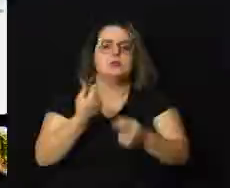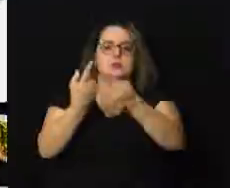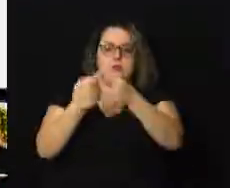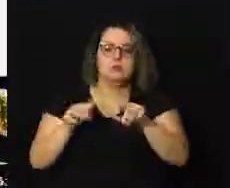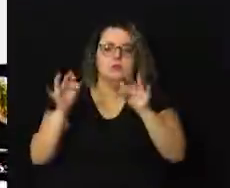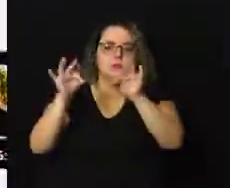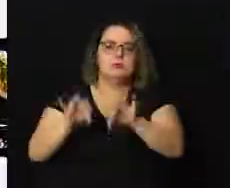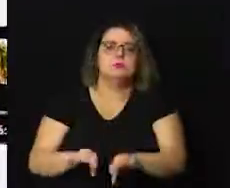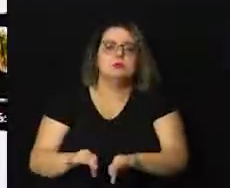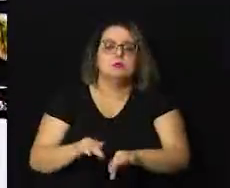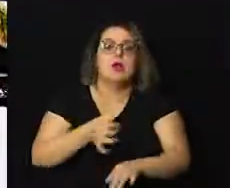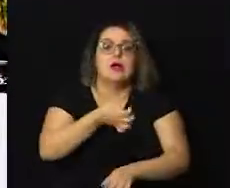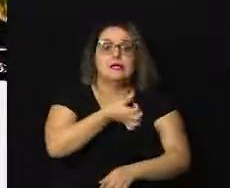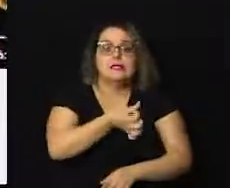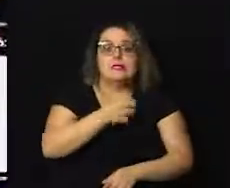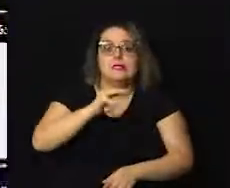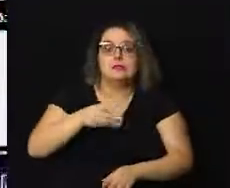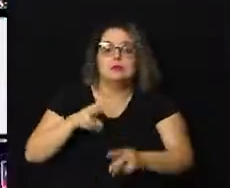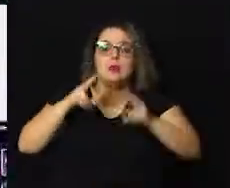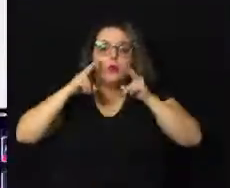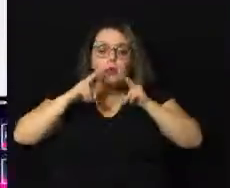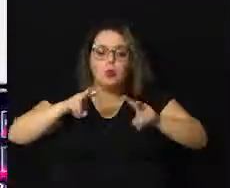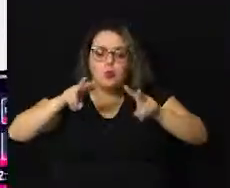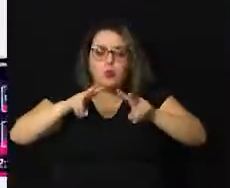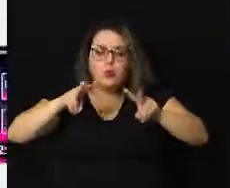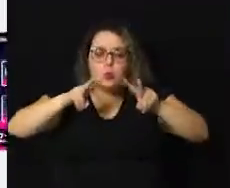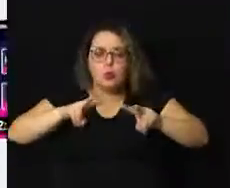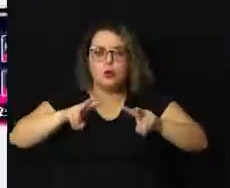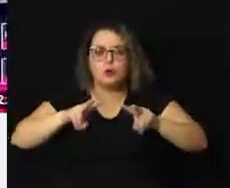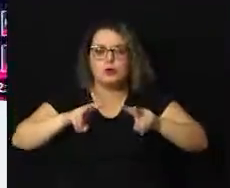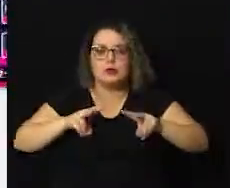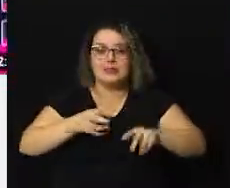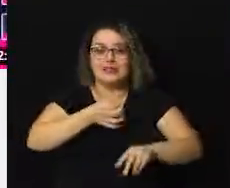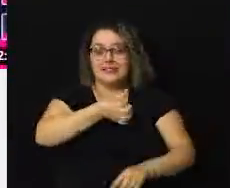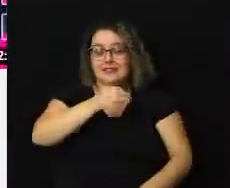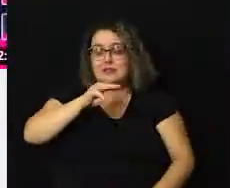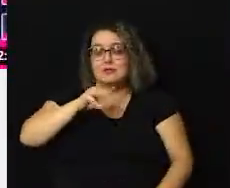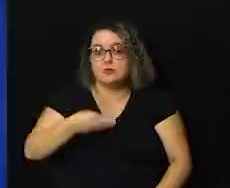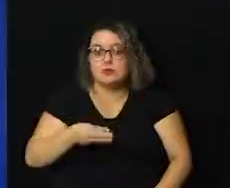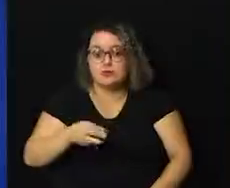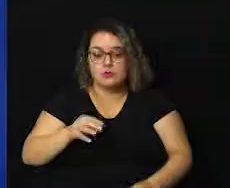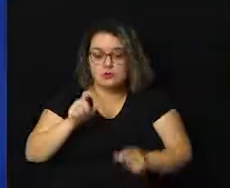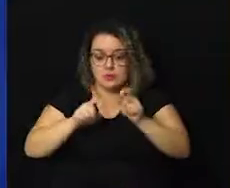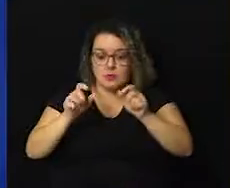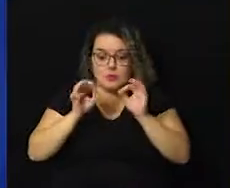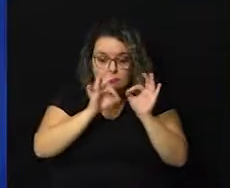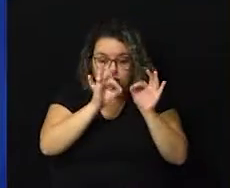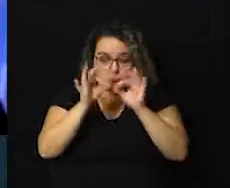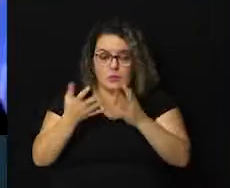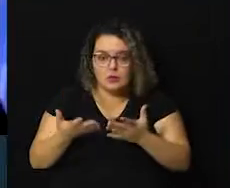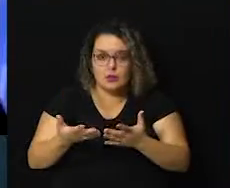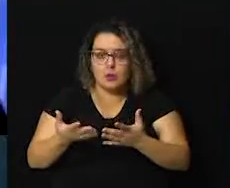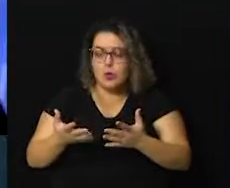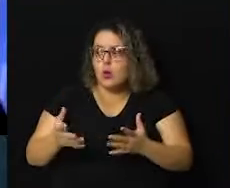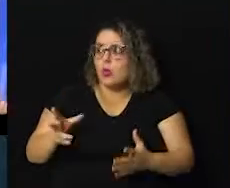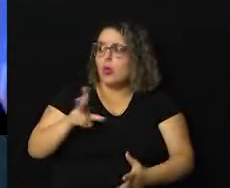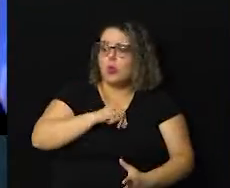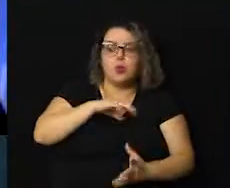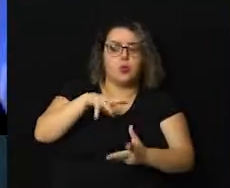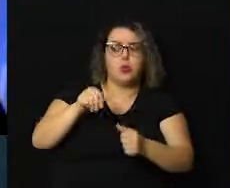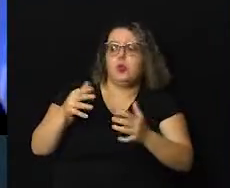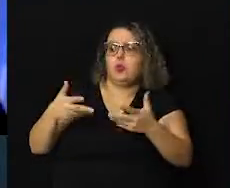nossas finais atingiram sei é de visualizações 16 milhões de espectadores mini dog